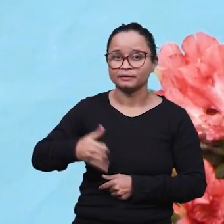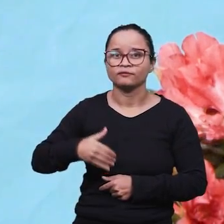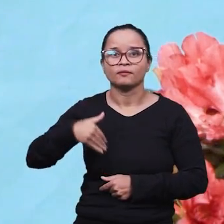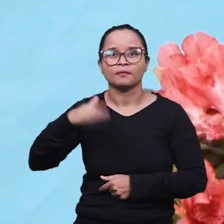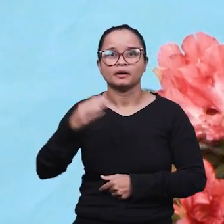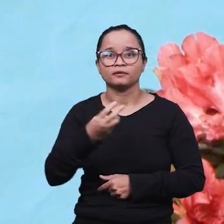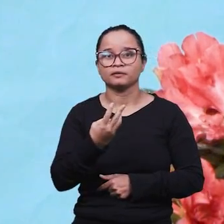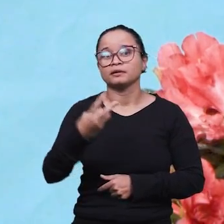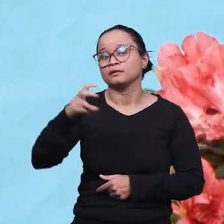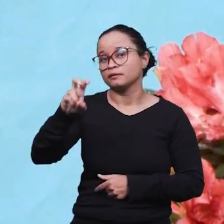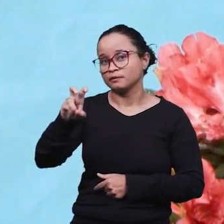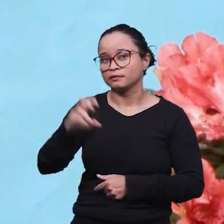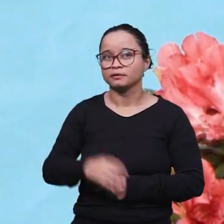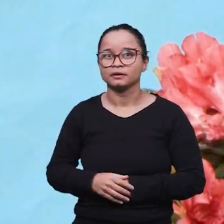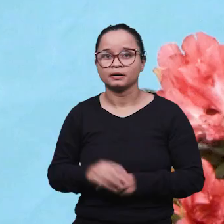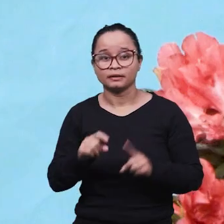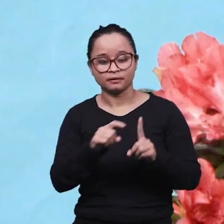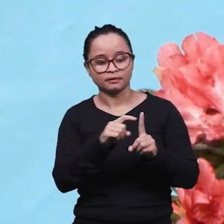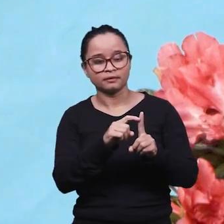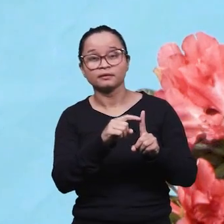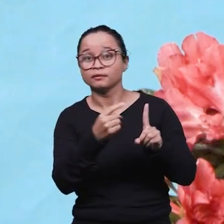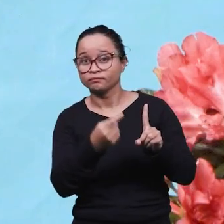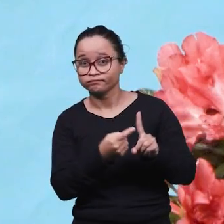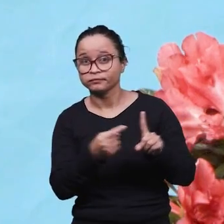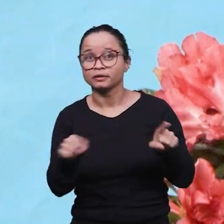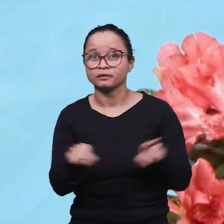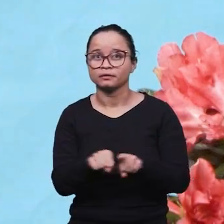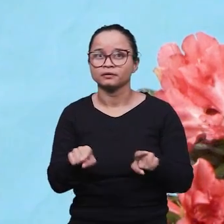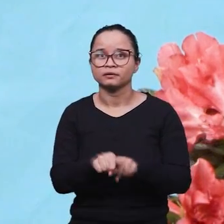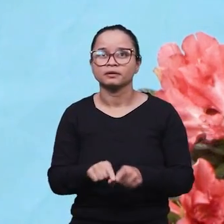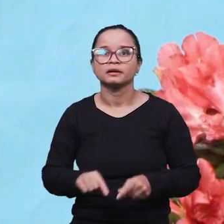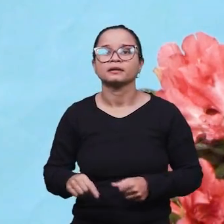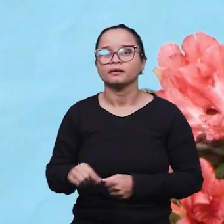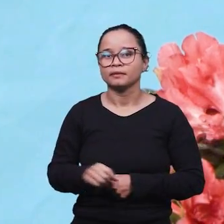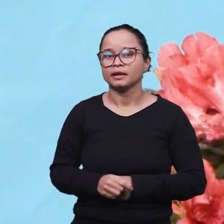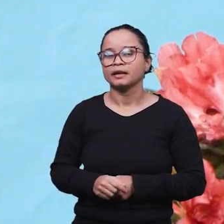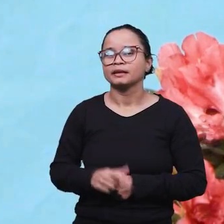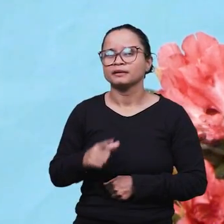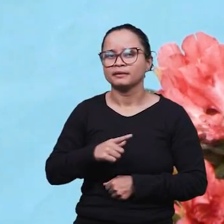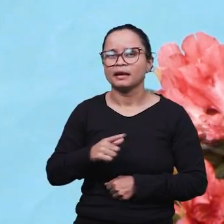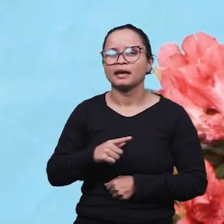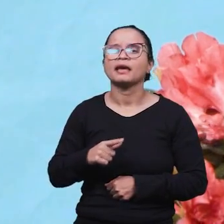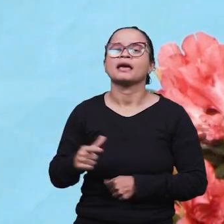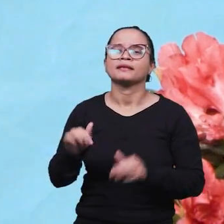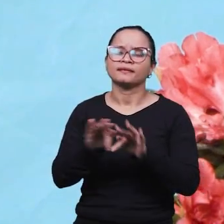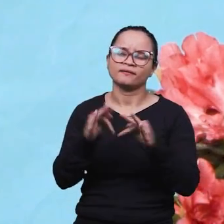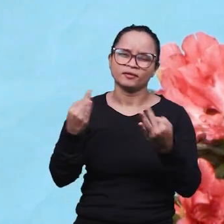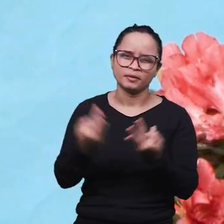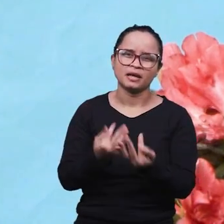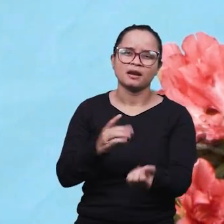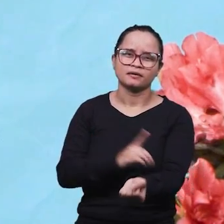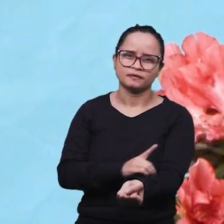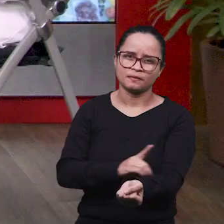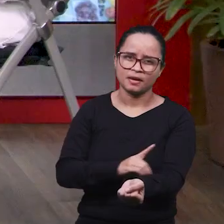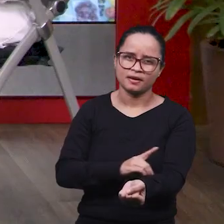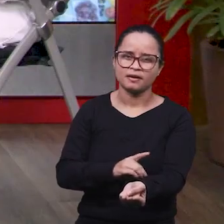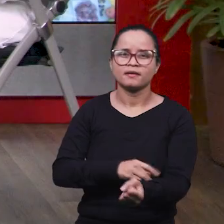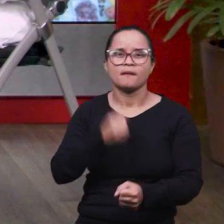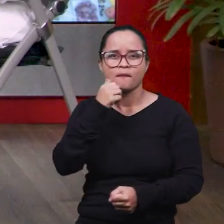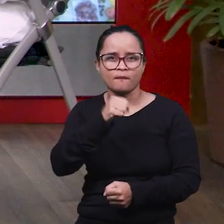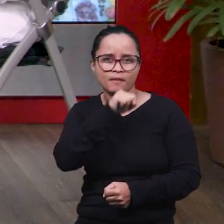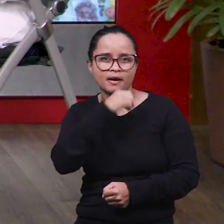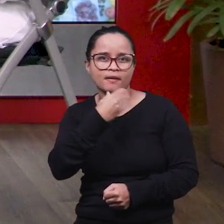35 anos que estão engravidando também, e aquelas com histórico familiar de diabetes na família, mãe, pai, irmãos que